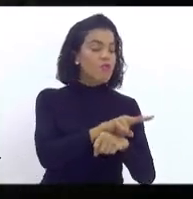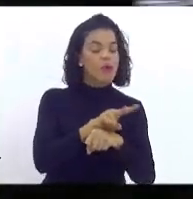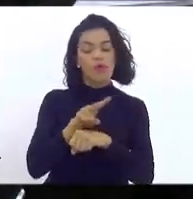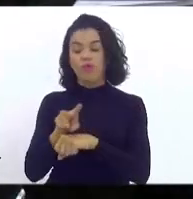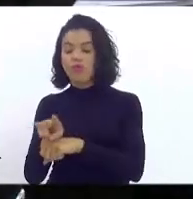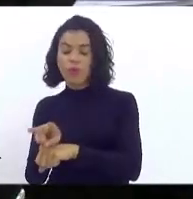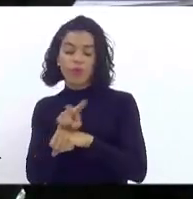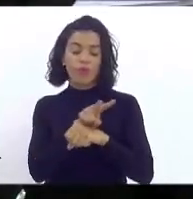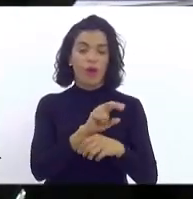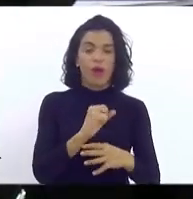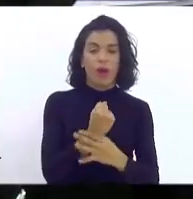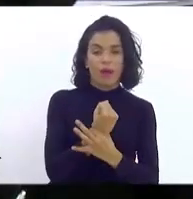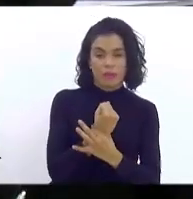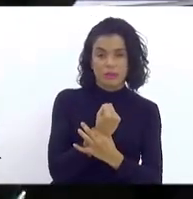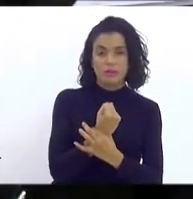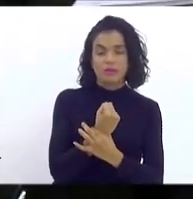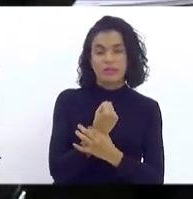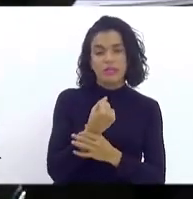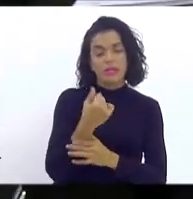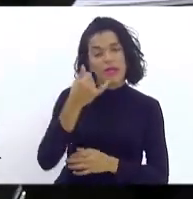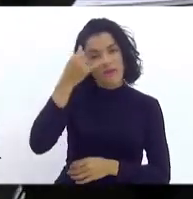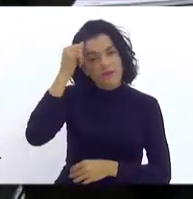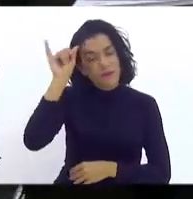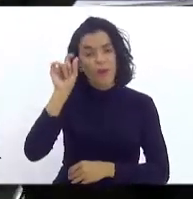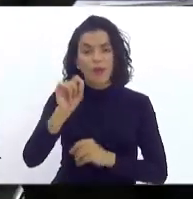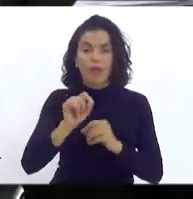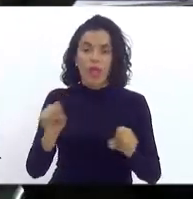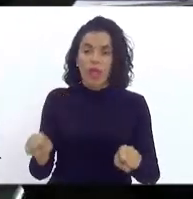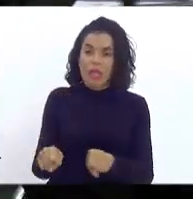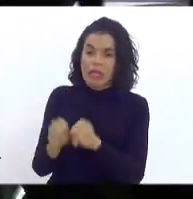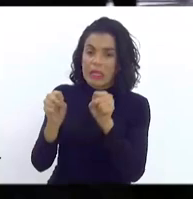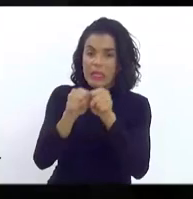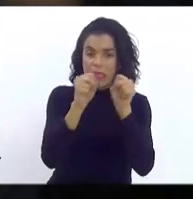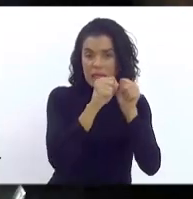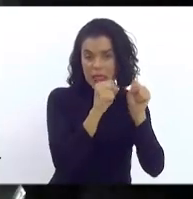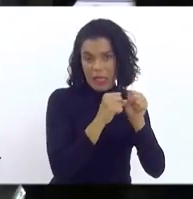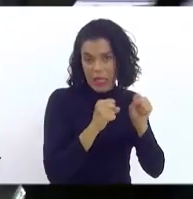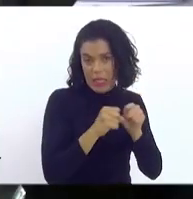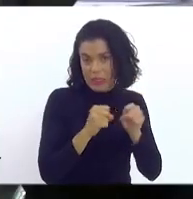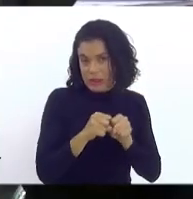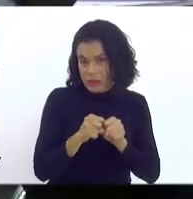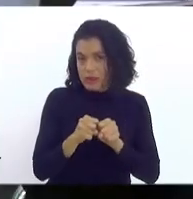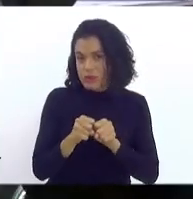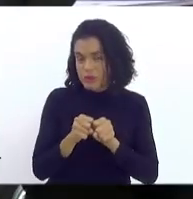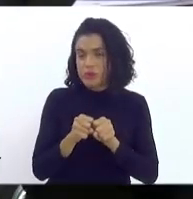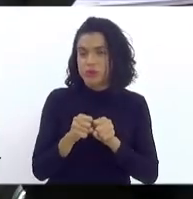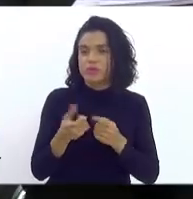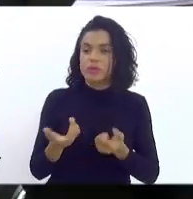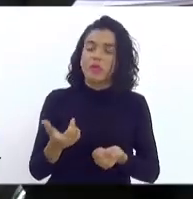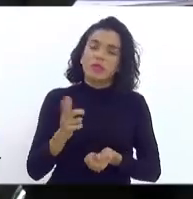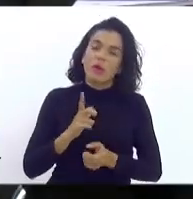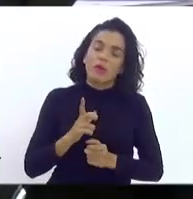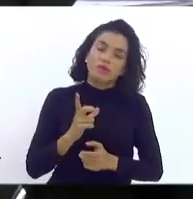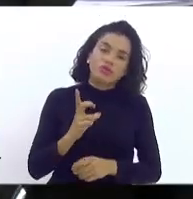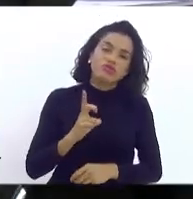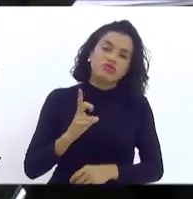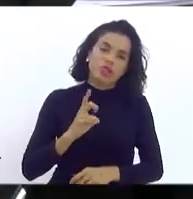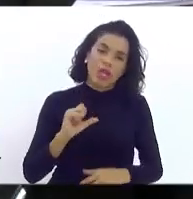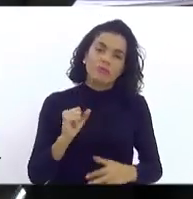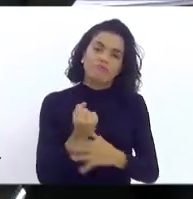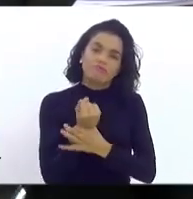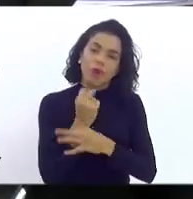para garantir que não haja dano à integridade dos nossos dutos. Ou seja, a gente mantém uma